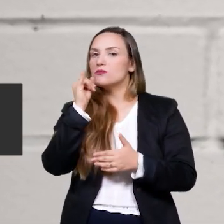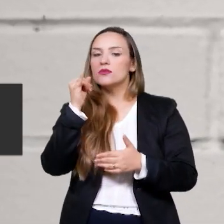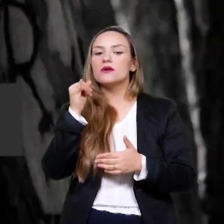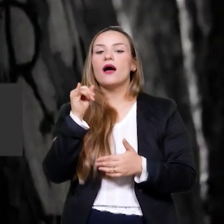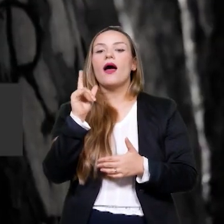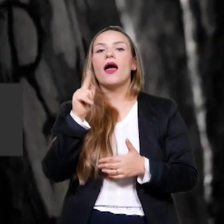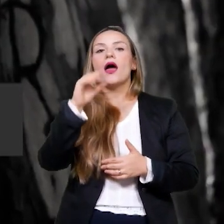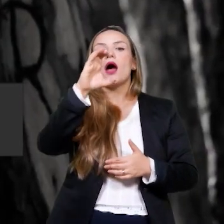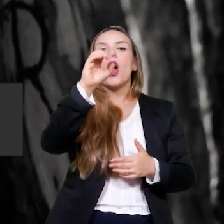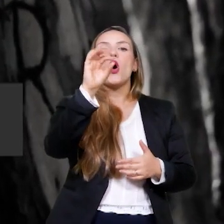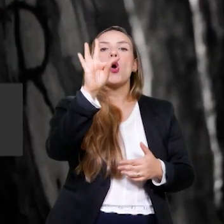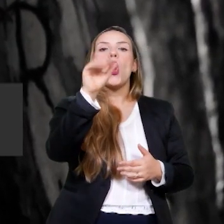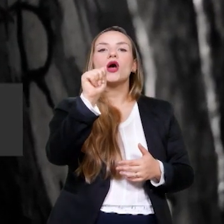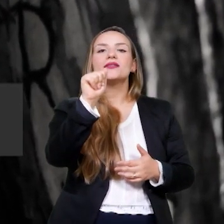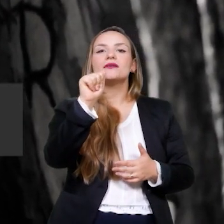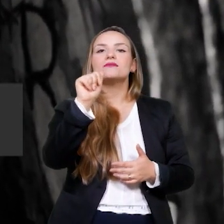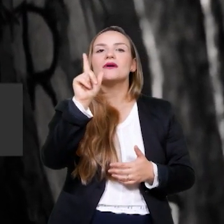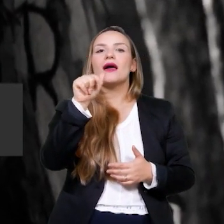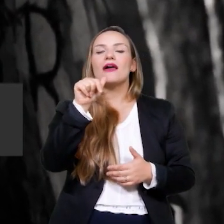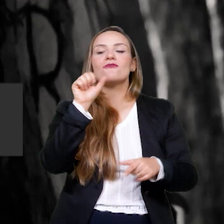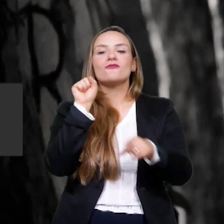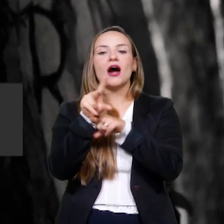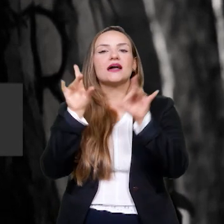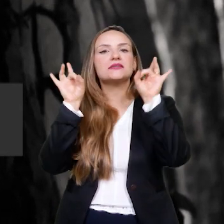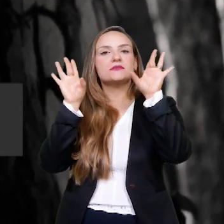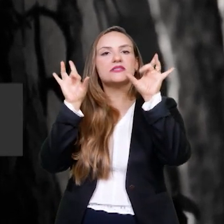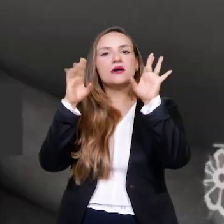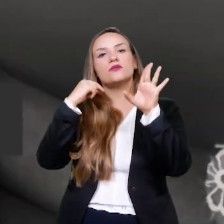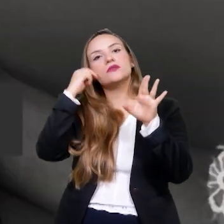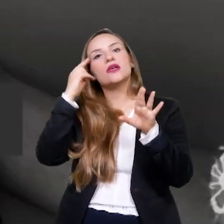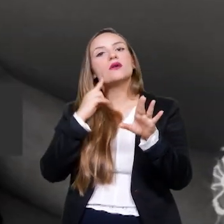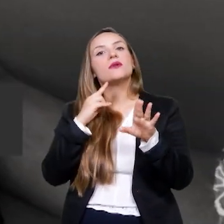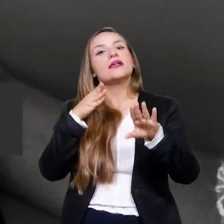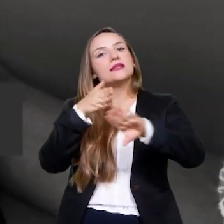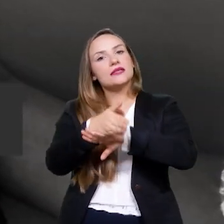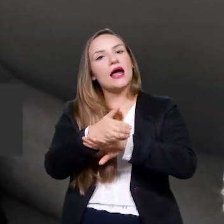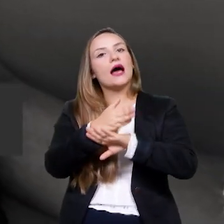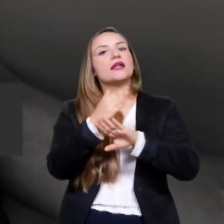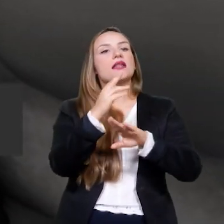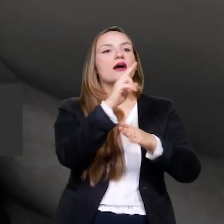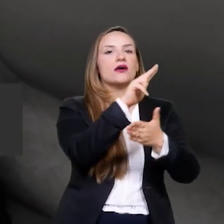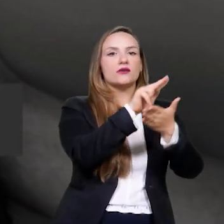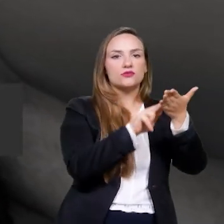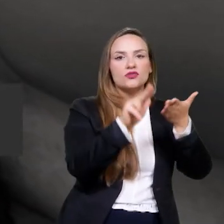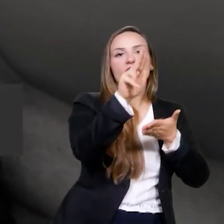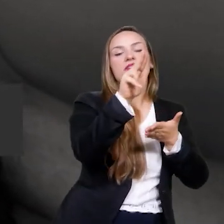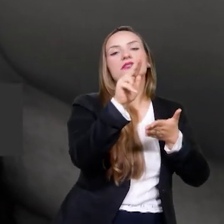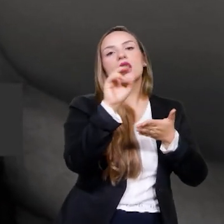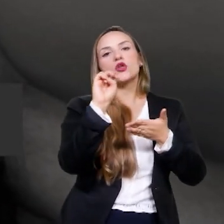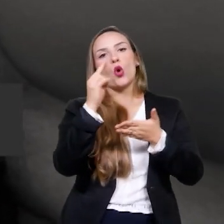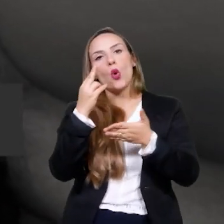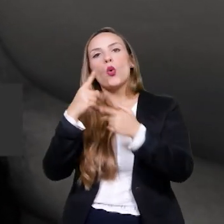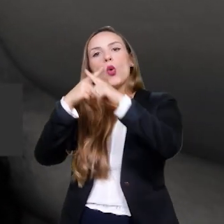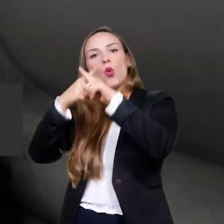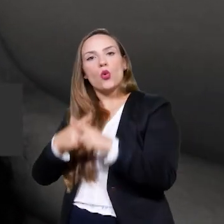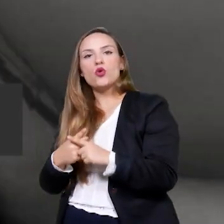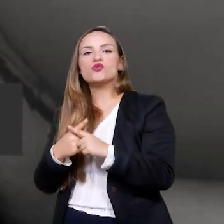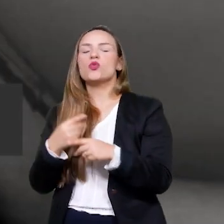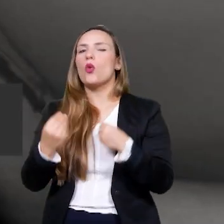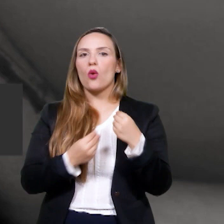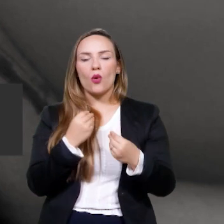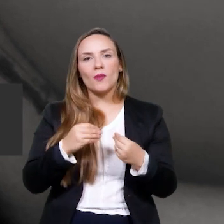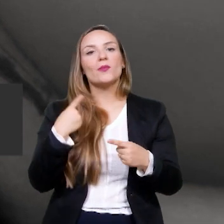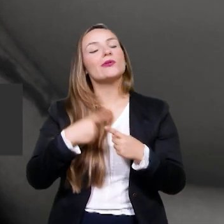cotas para acesso em universidades ou para acesso no funcionalismo público, ela vem como consequência